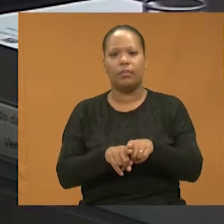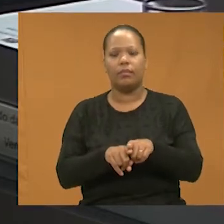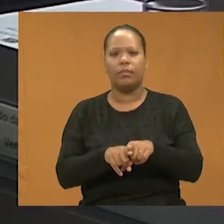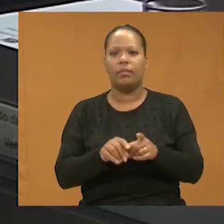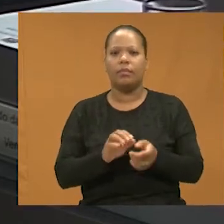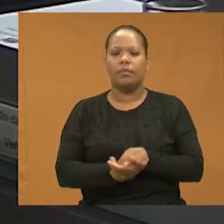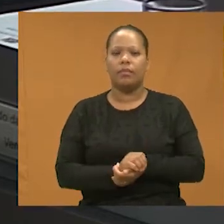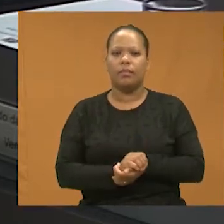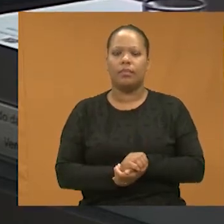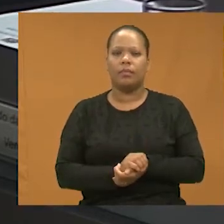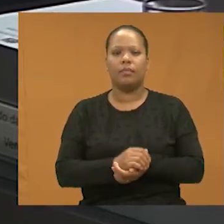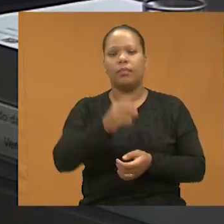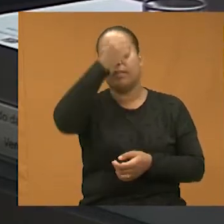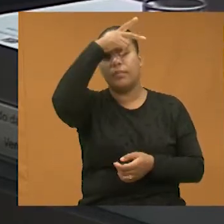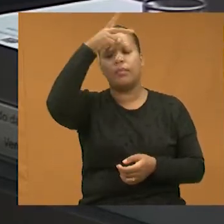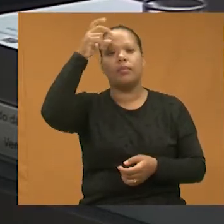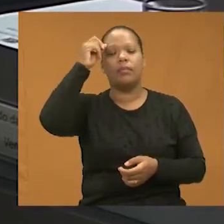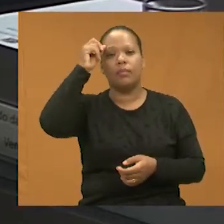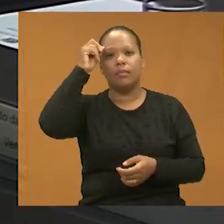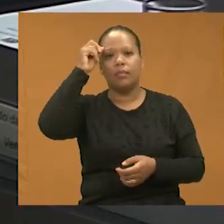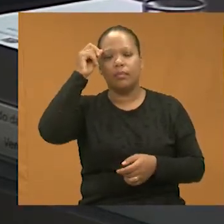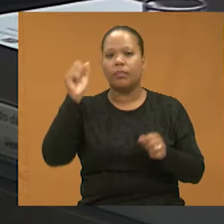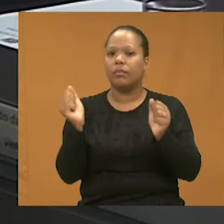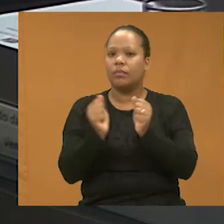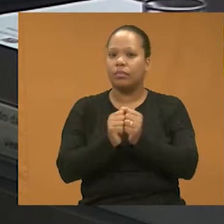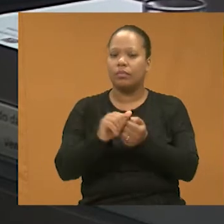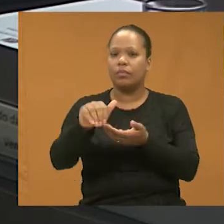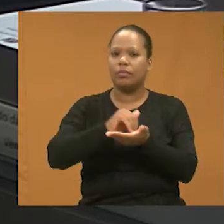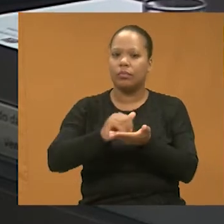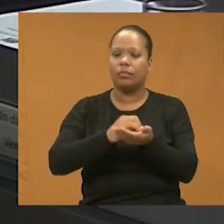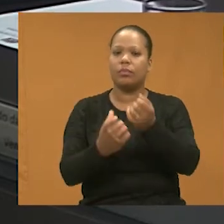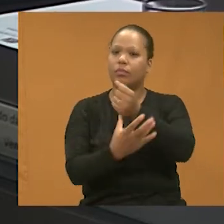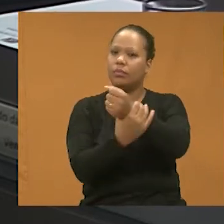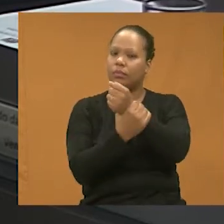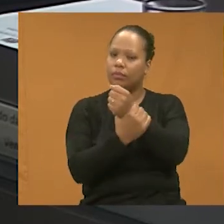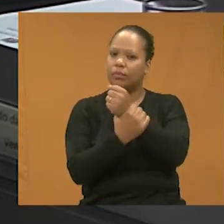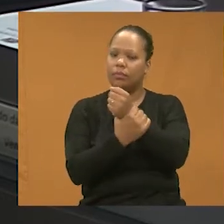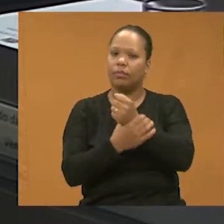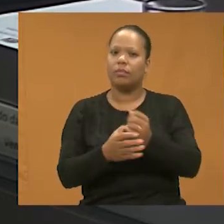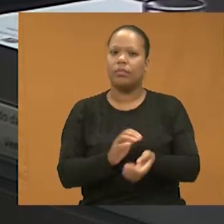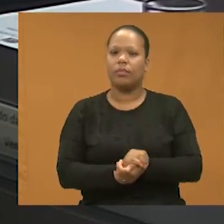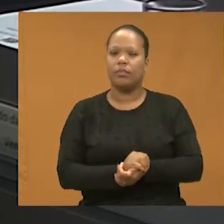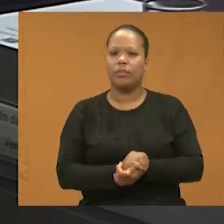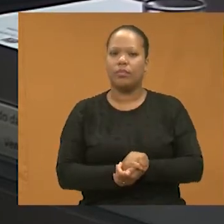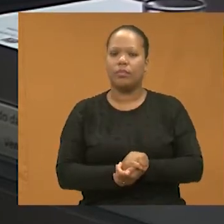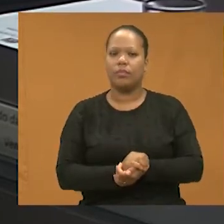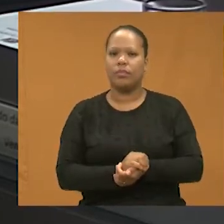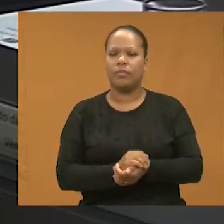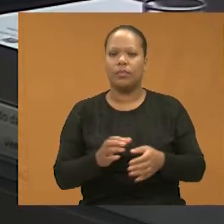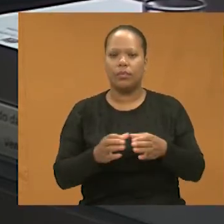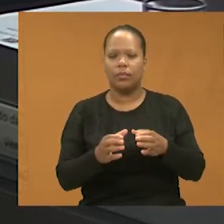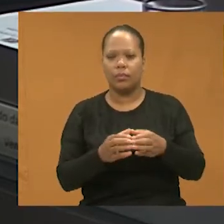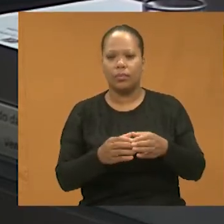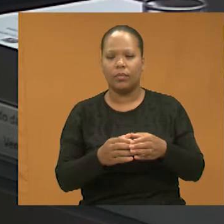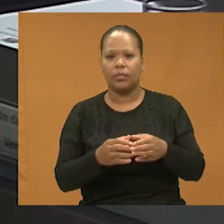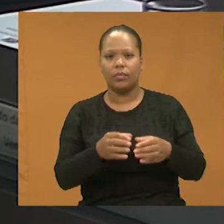com relação ao prefeito, juntamente com o secretário de Segurança Pública, colocar a patrulha rural em